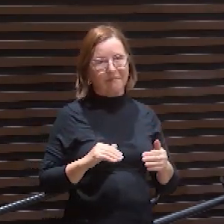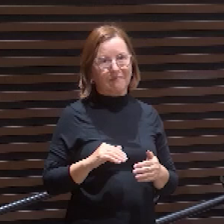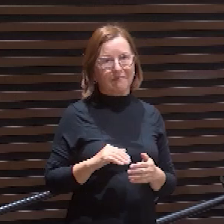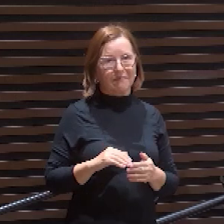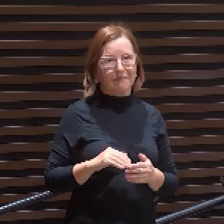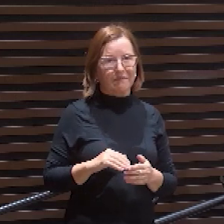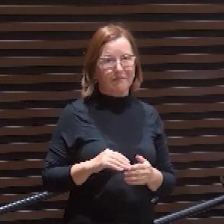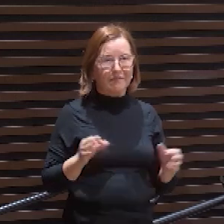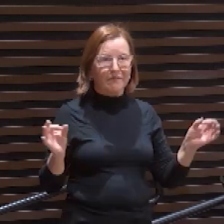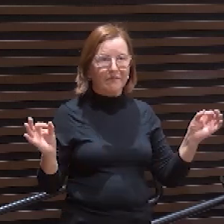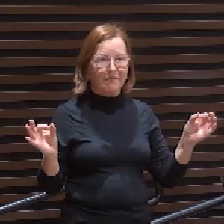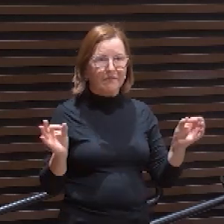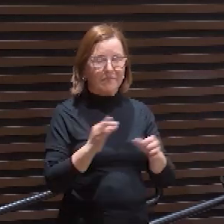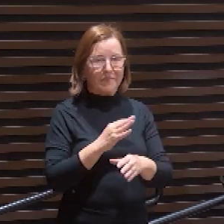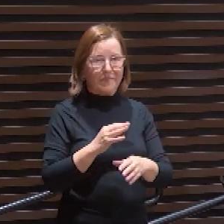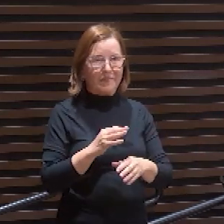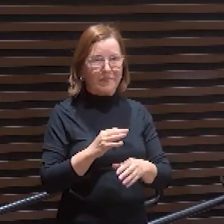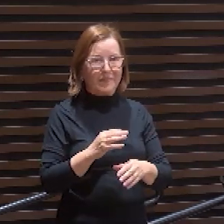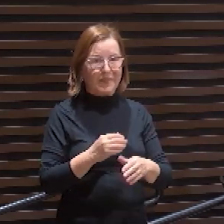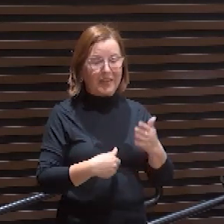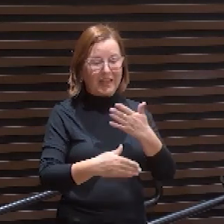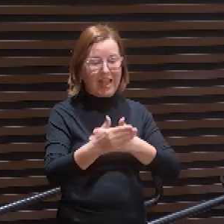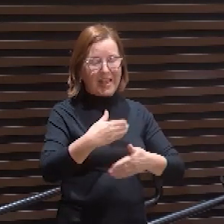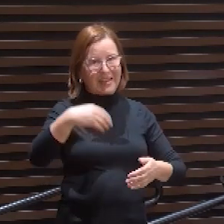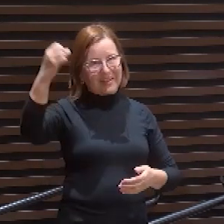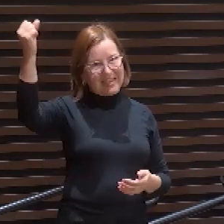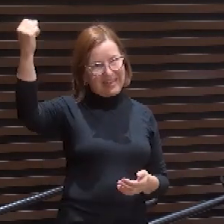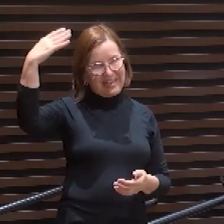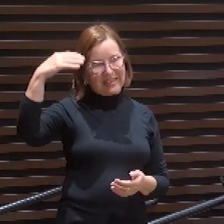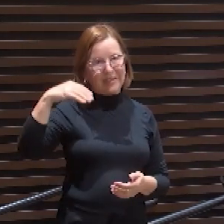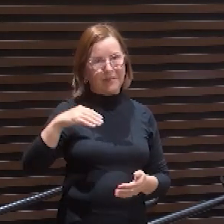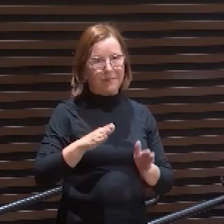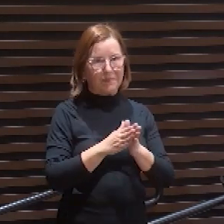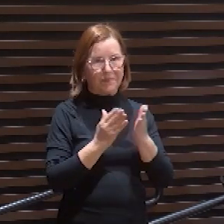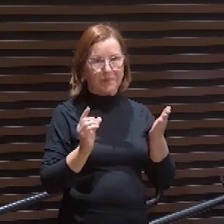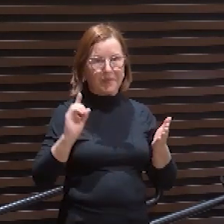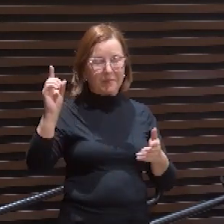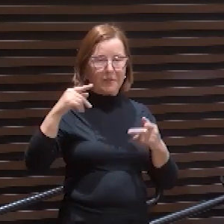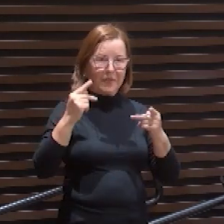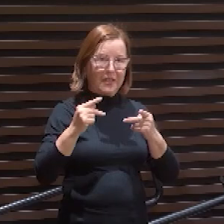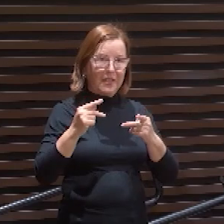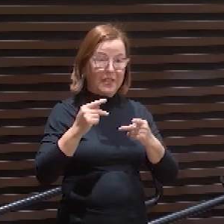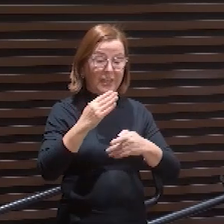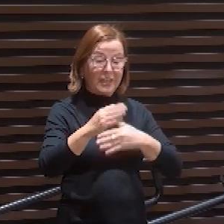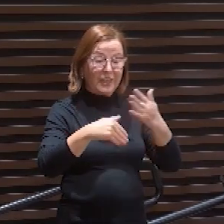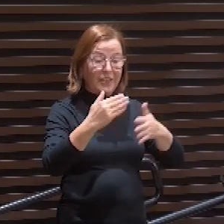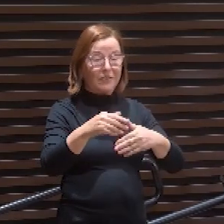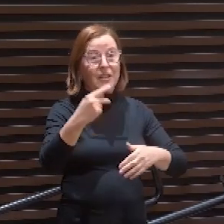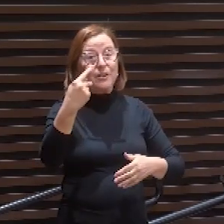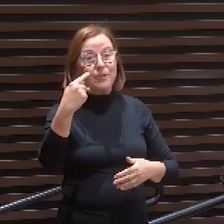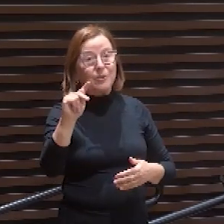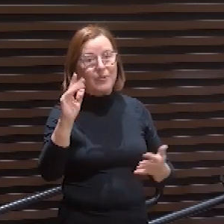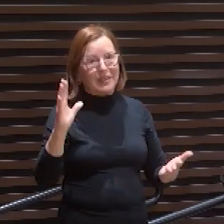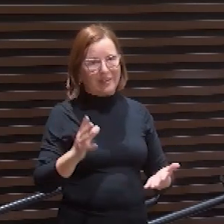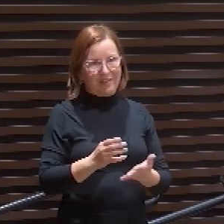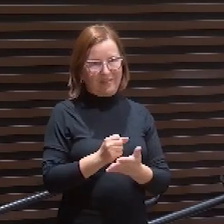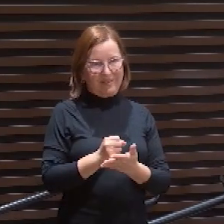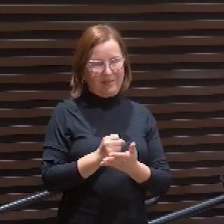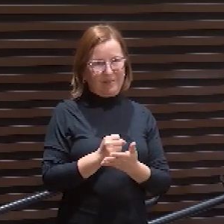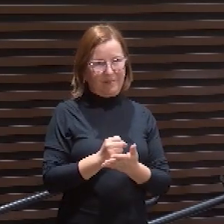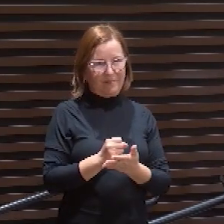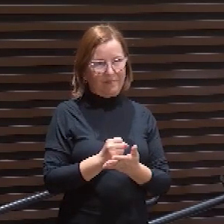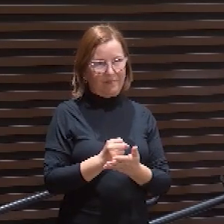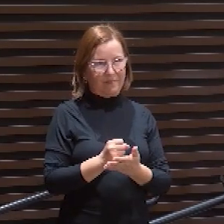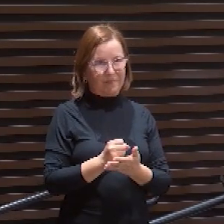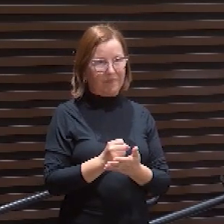é plenamente pela graça. Quando a Bíblia diz, desenvolvei a vossa salvação, ele